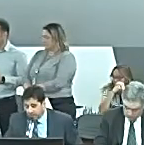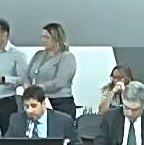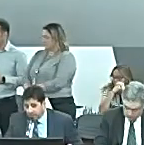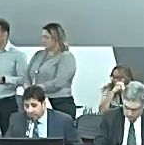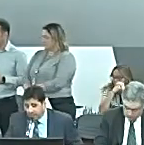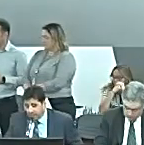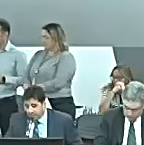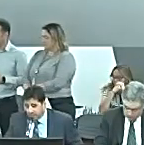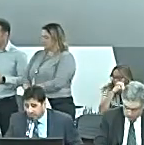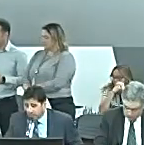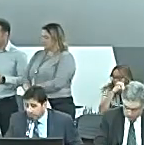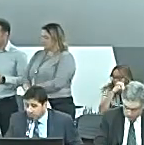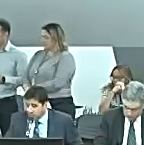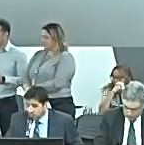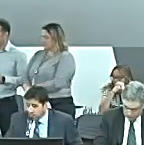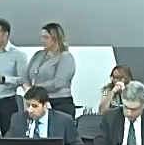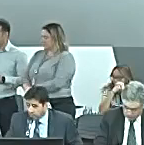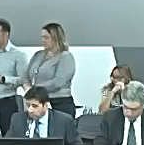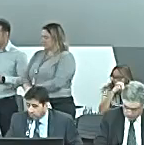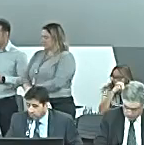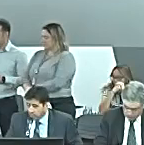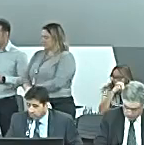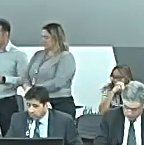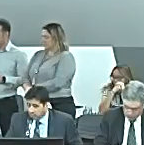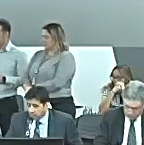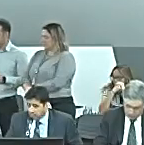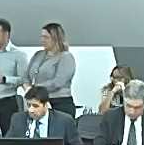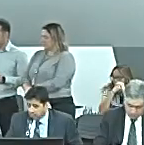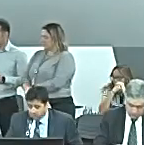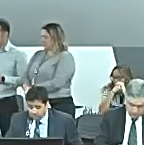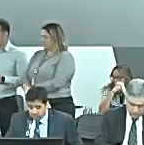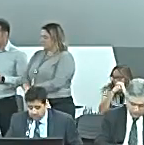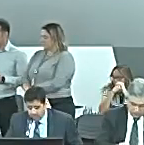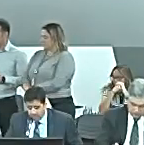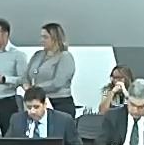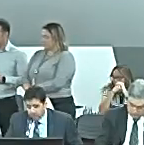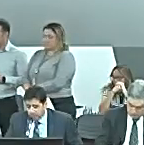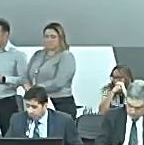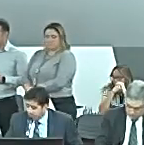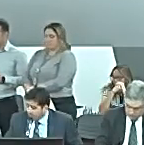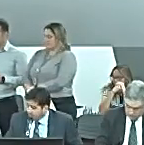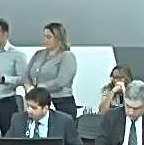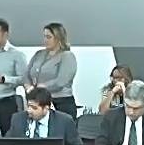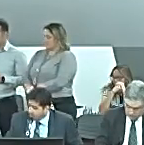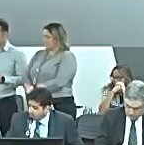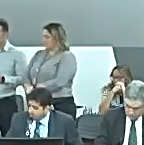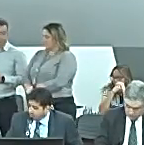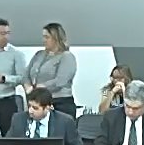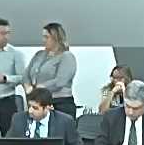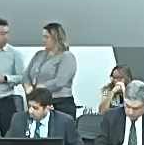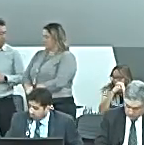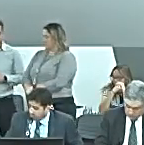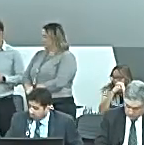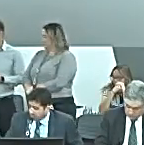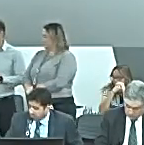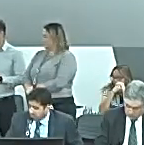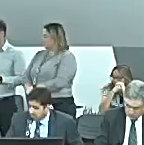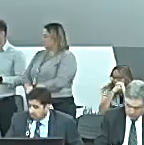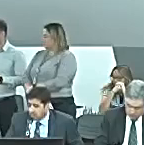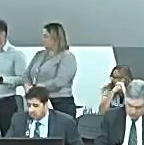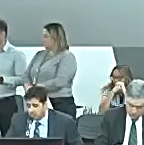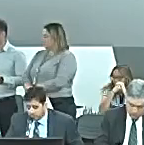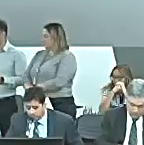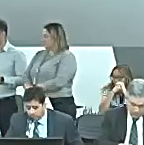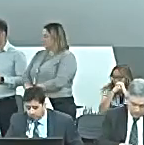agradece a presença ele estava sentado ao fundo não viveu o deputado cleitinho azevedo é com satisfação que nós temos vossa excelência